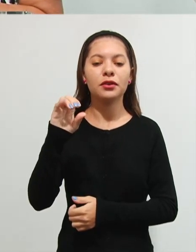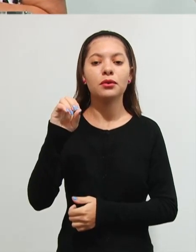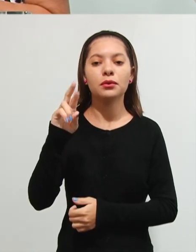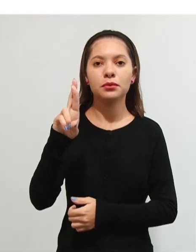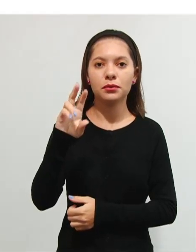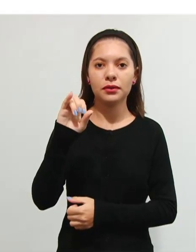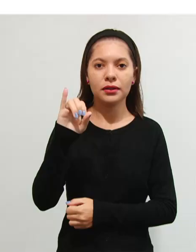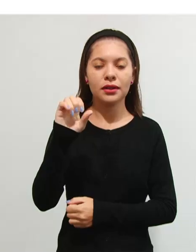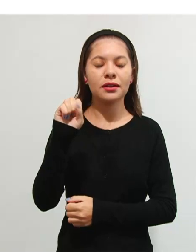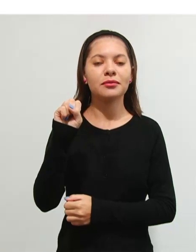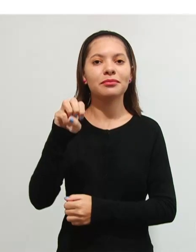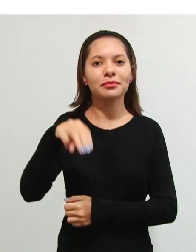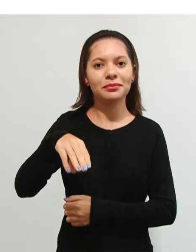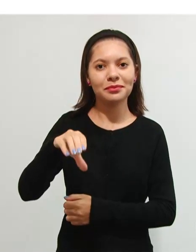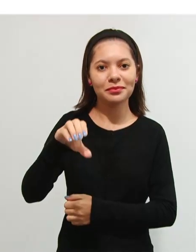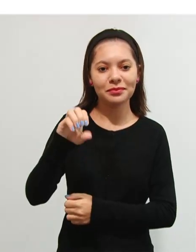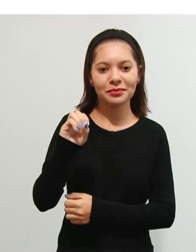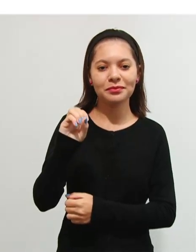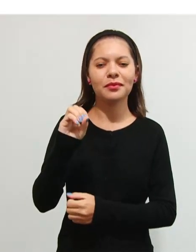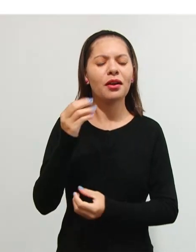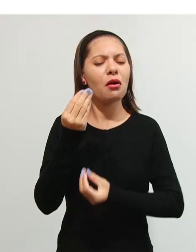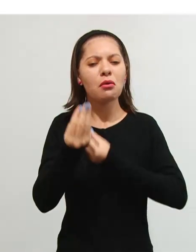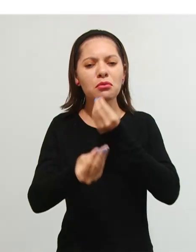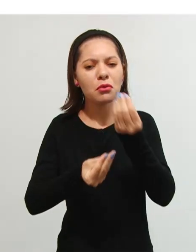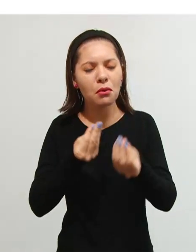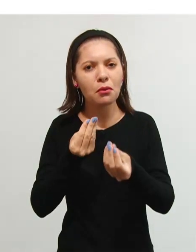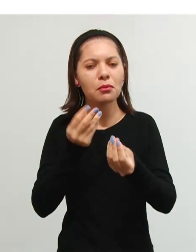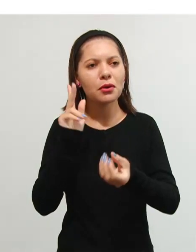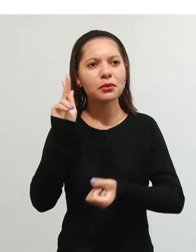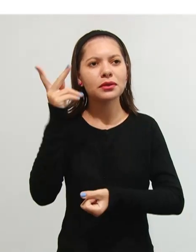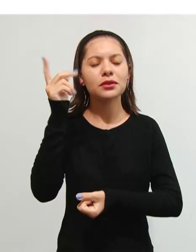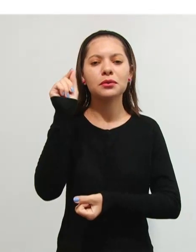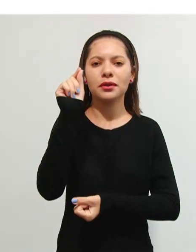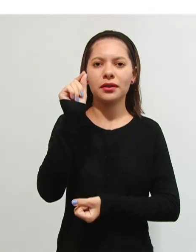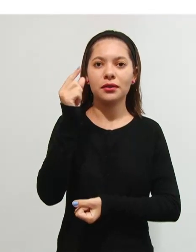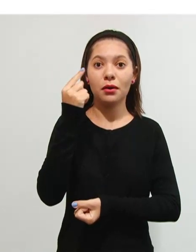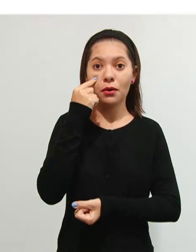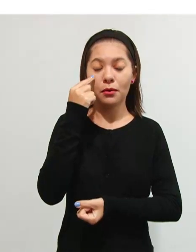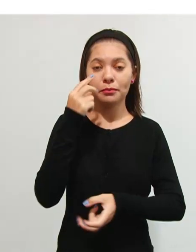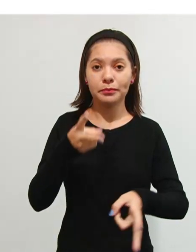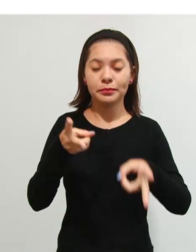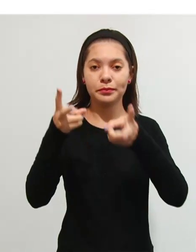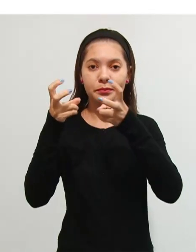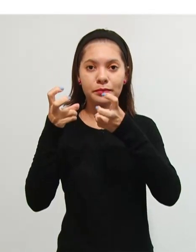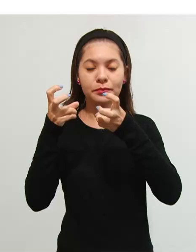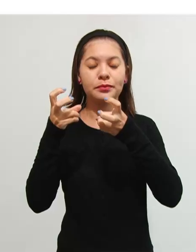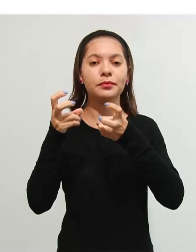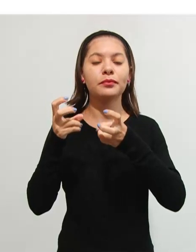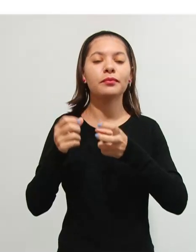slides. O behaviorismo radical de Skinner, como você pode observar aqui,